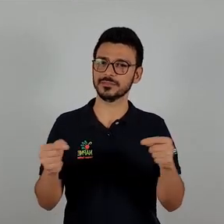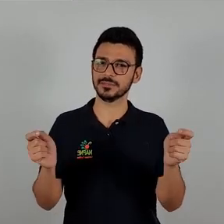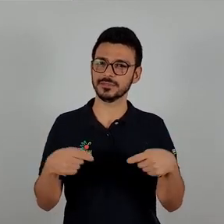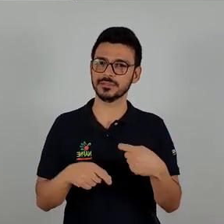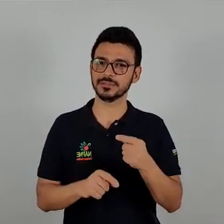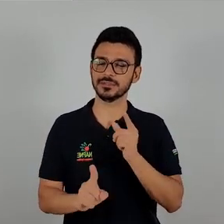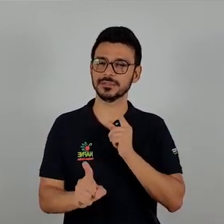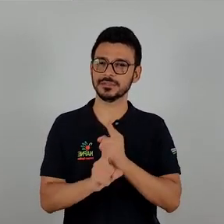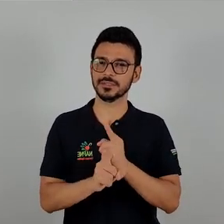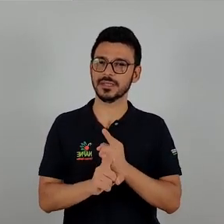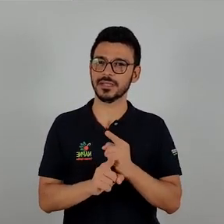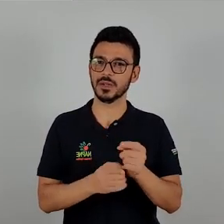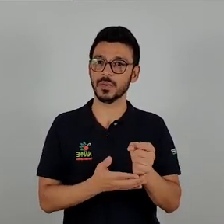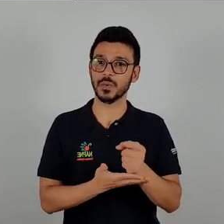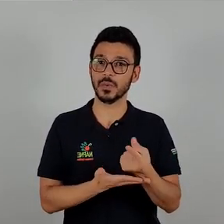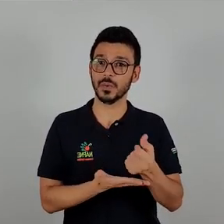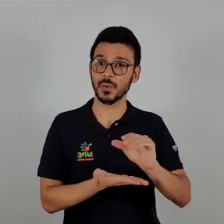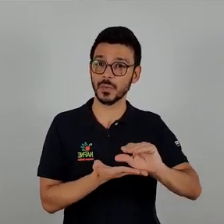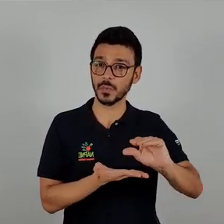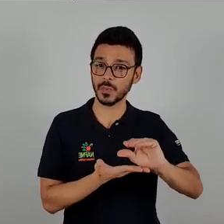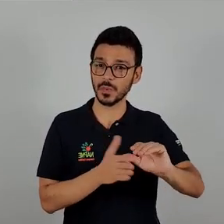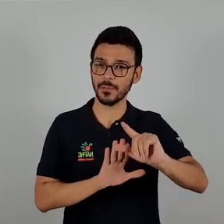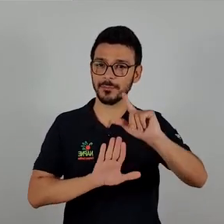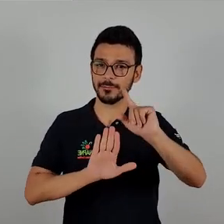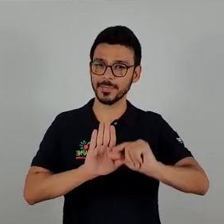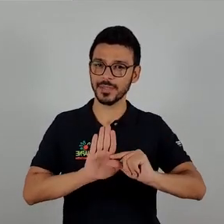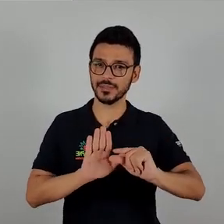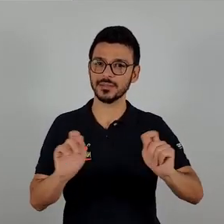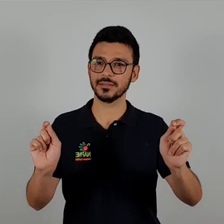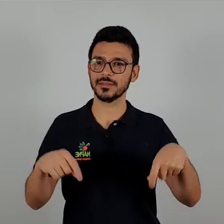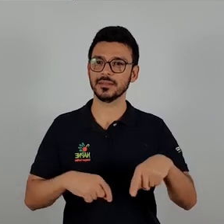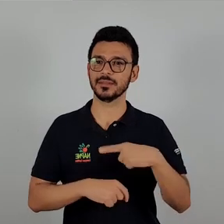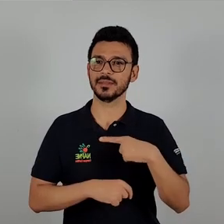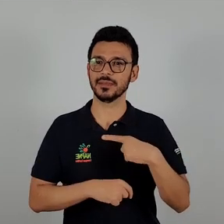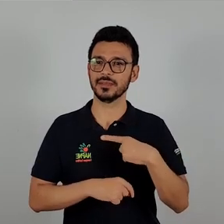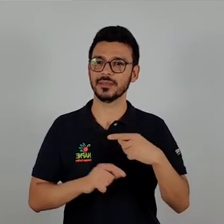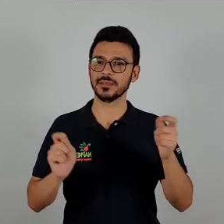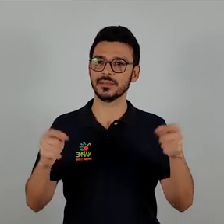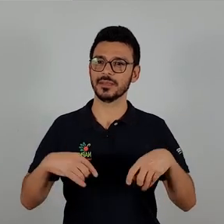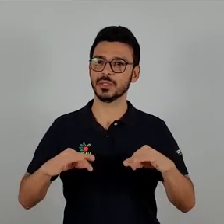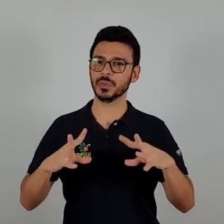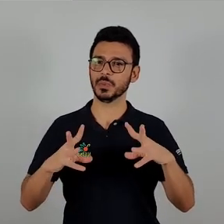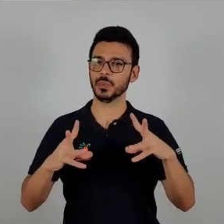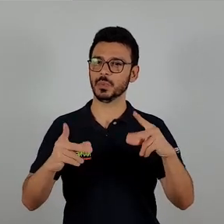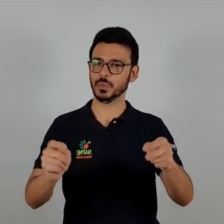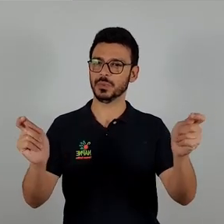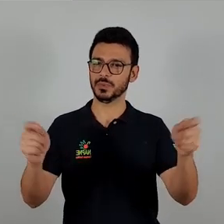Sim. E, professor, a gente tem também muitos professores e alunos de